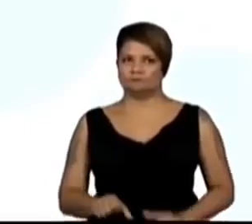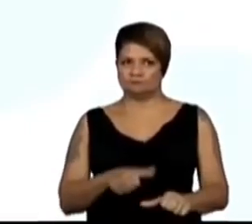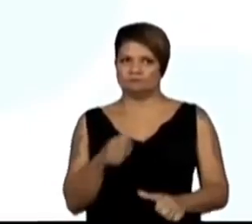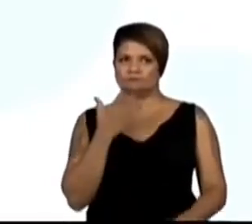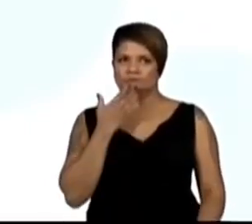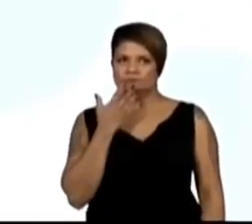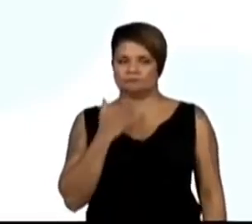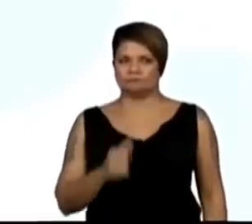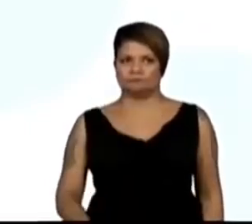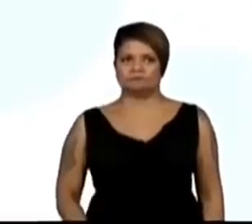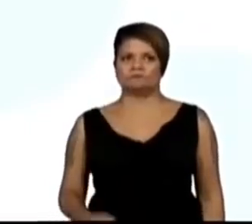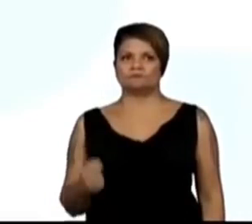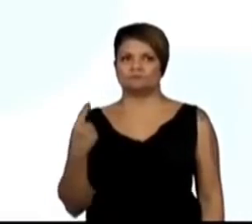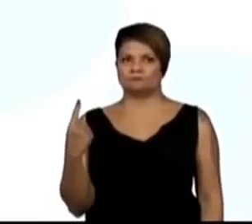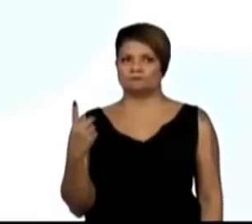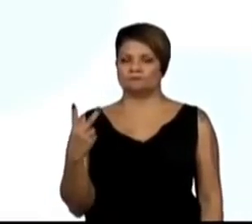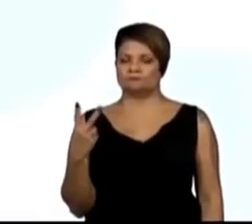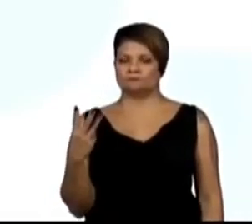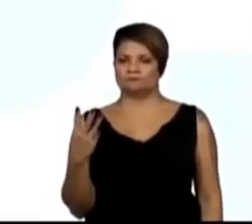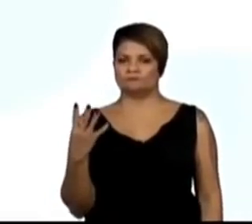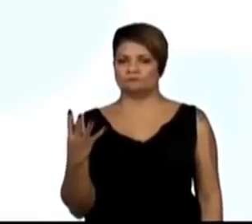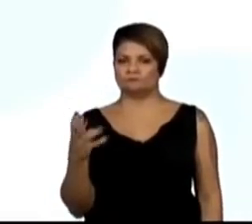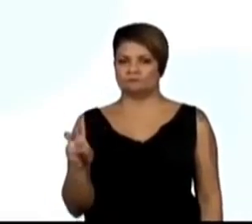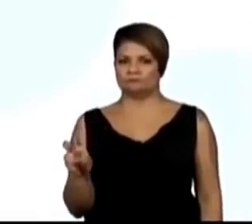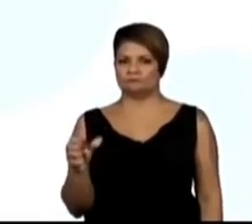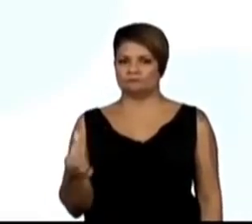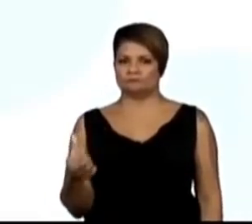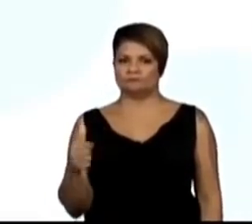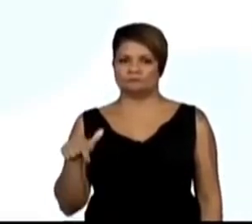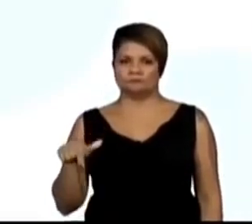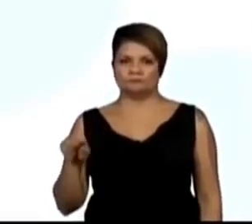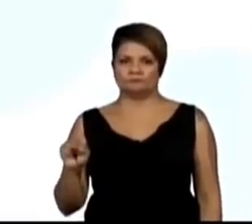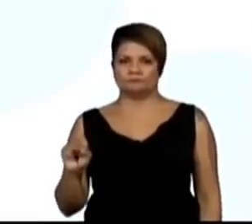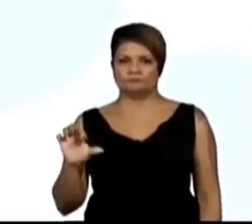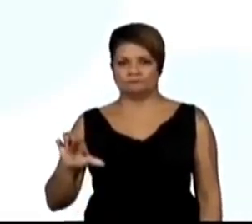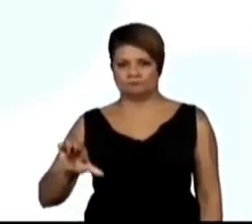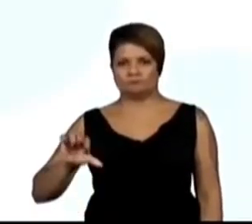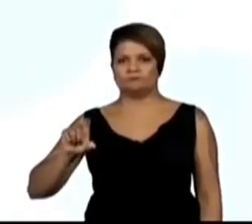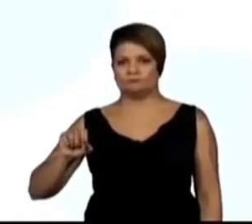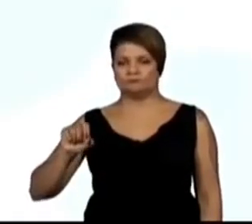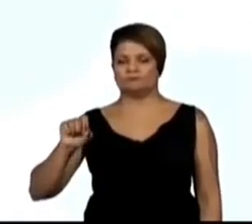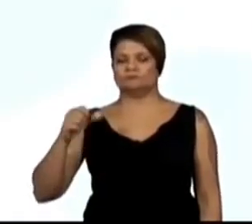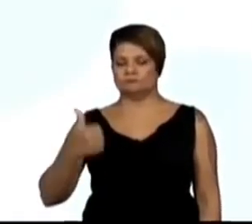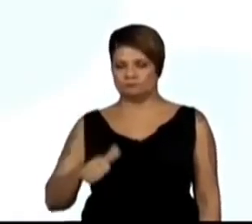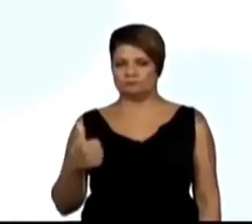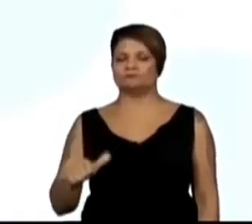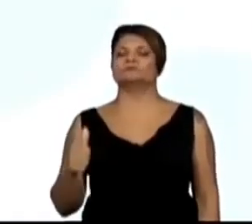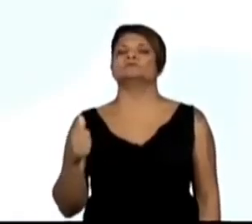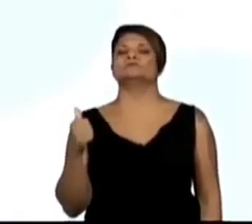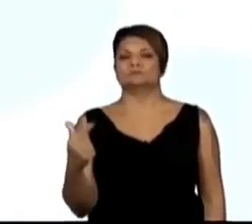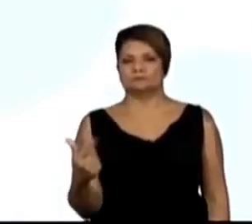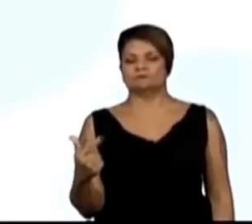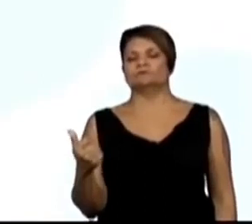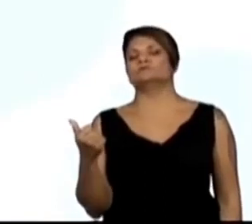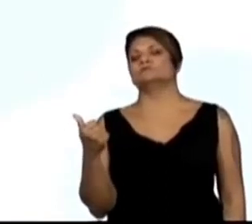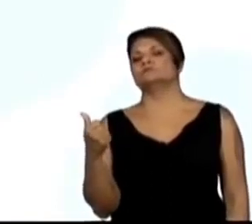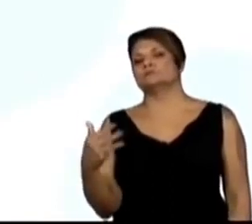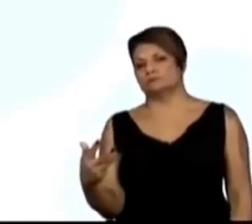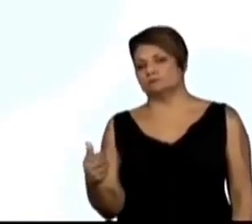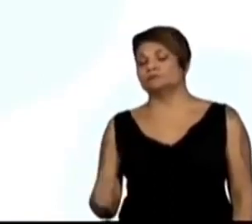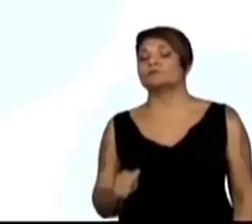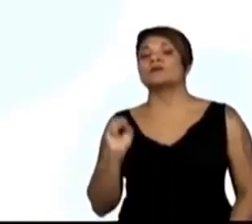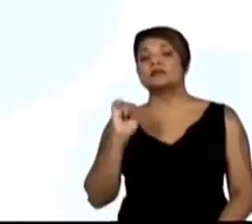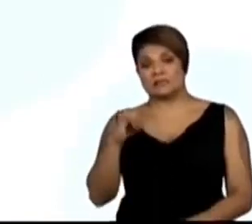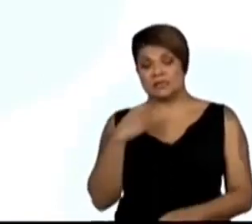Ó. Uma, duas, três, quatro, cinco, seis, sete, oito, nove, dez, onze, doze, treze. Se eu tenho